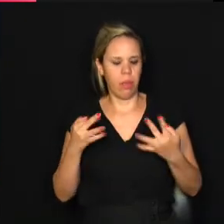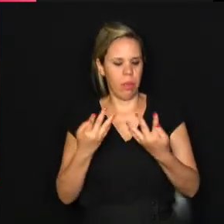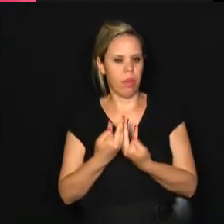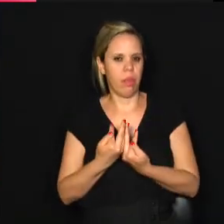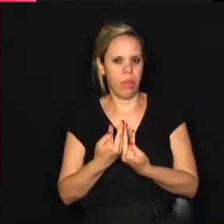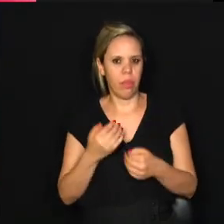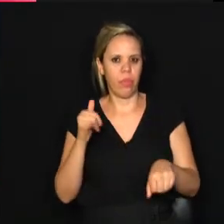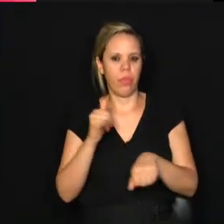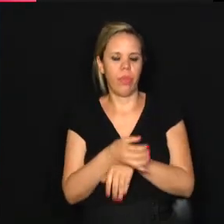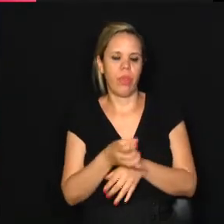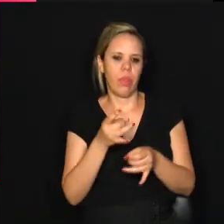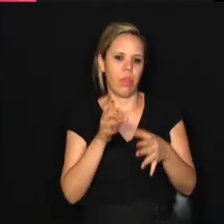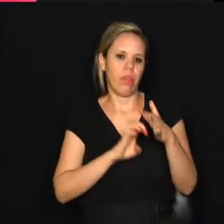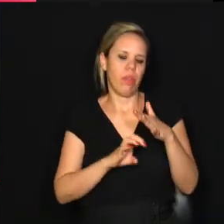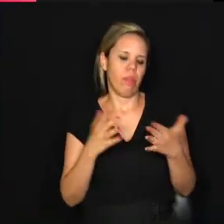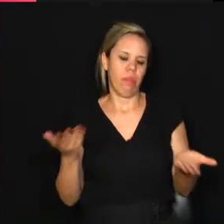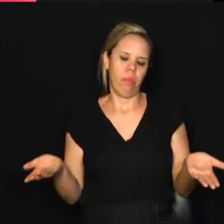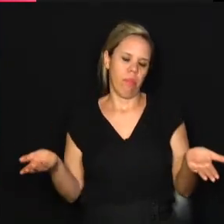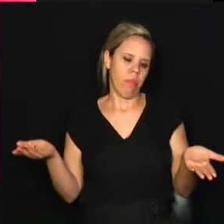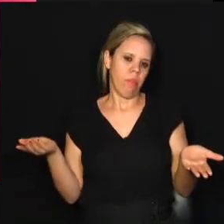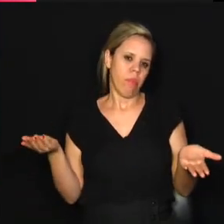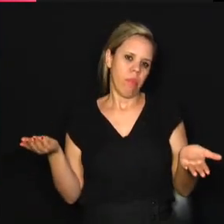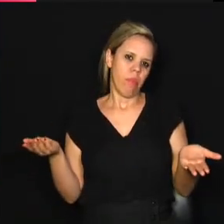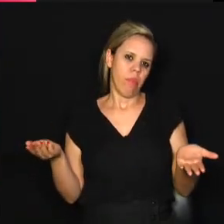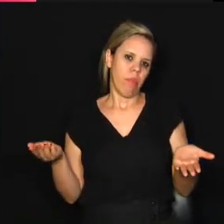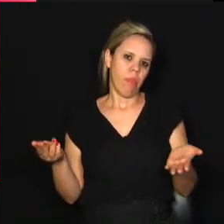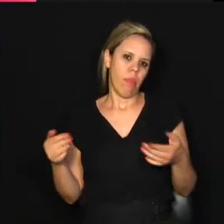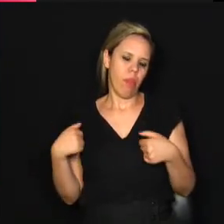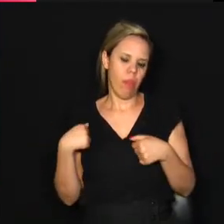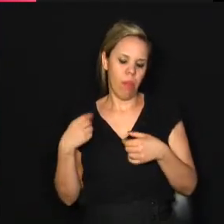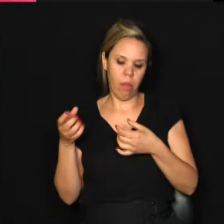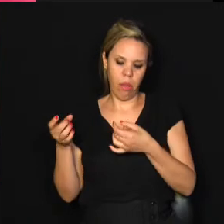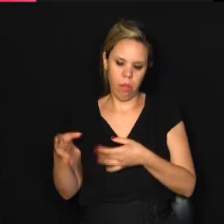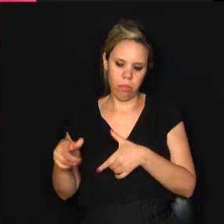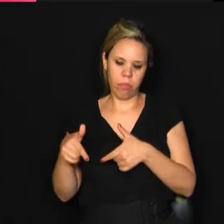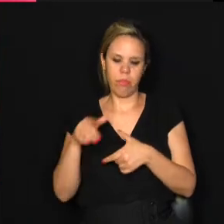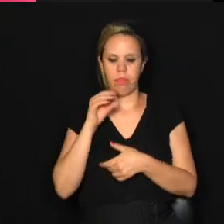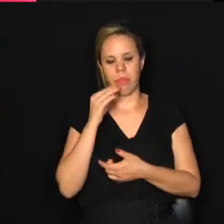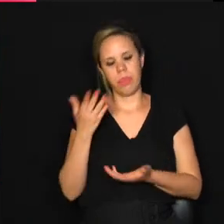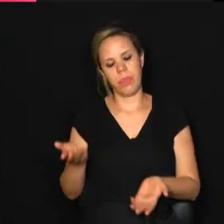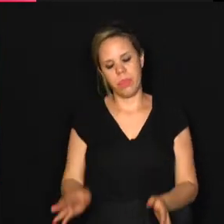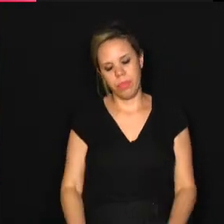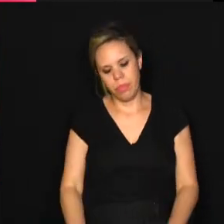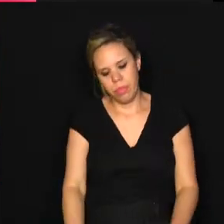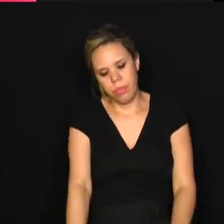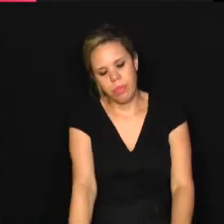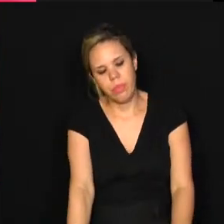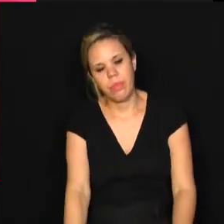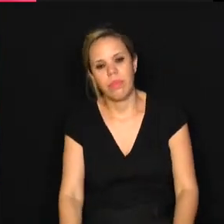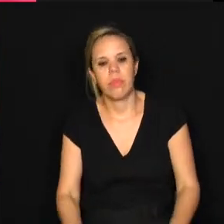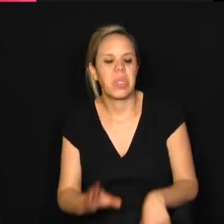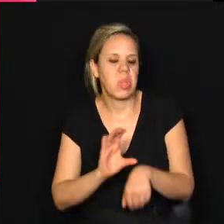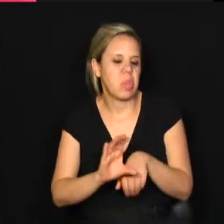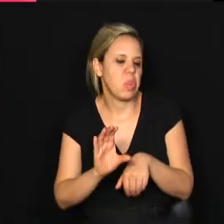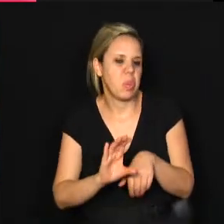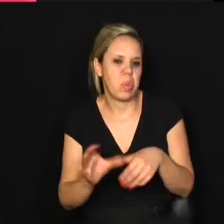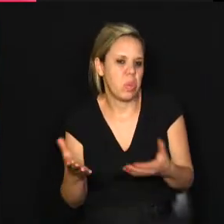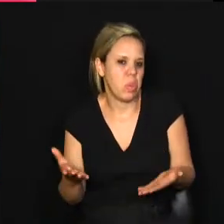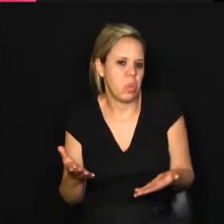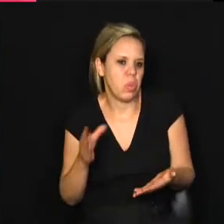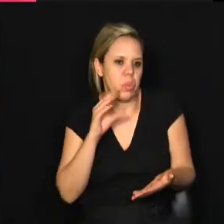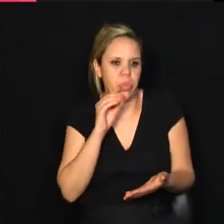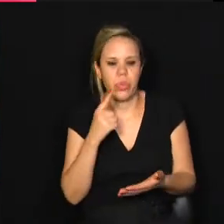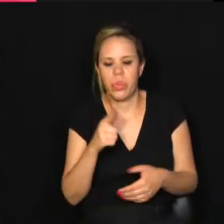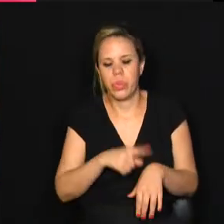sair da empresa e vem outro. E fica esse rodízio de mão de obra. Não qualifica a mão de obra porque não tem tempo. Não